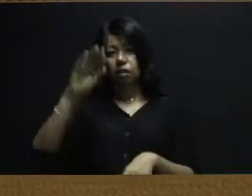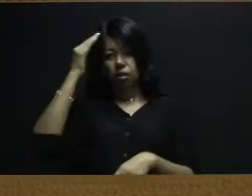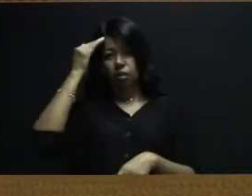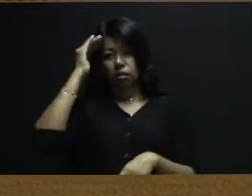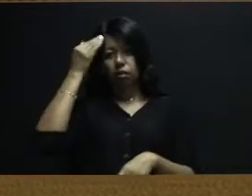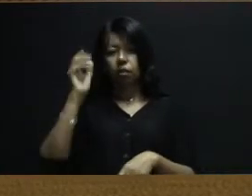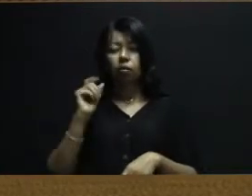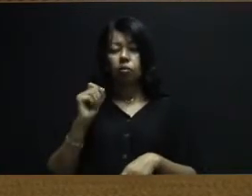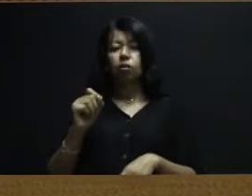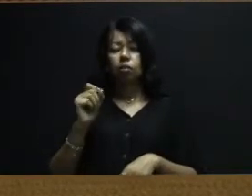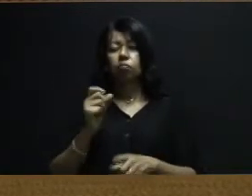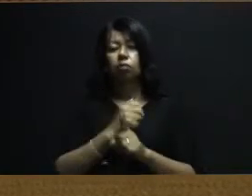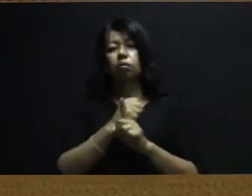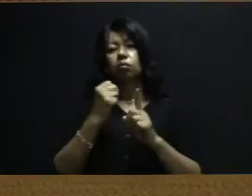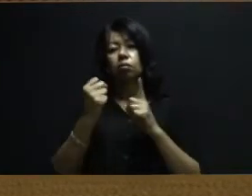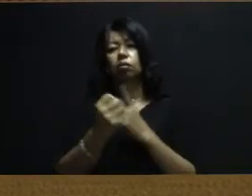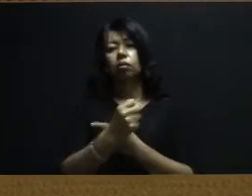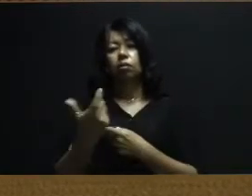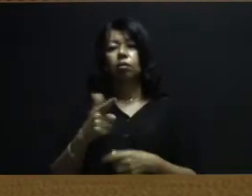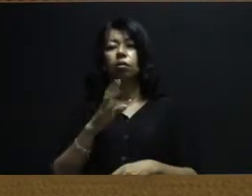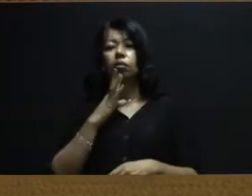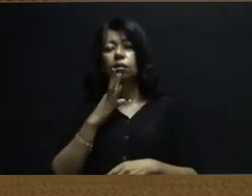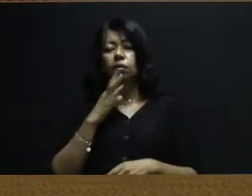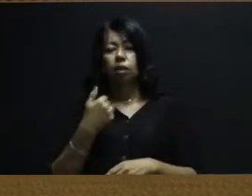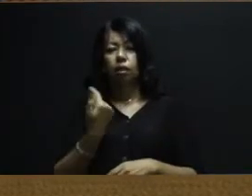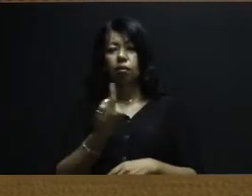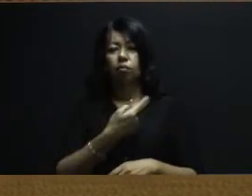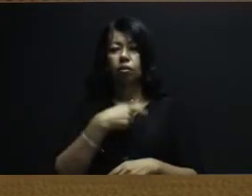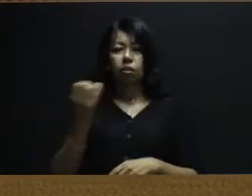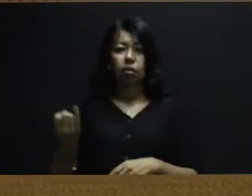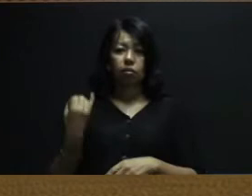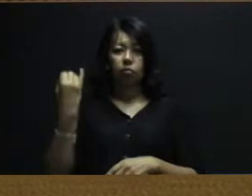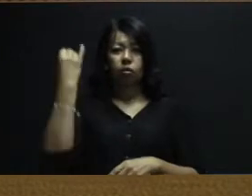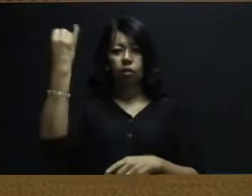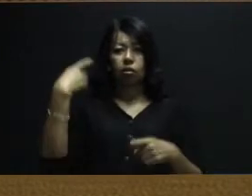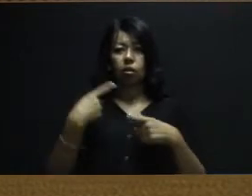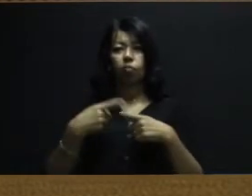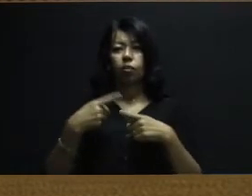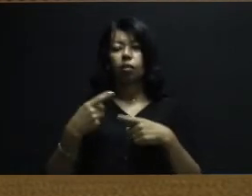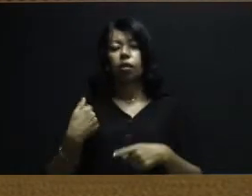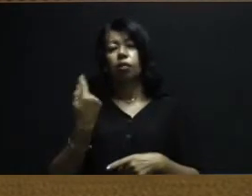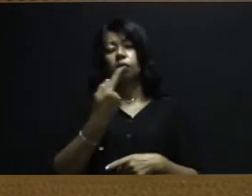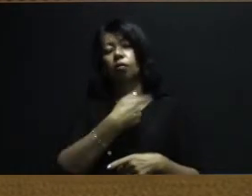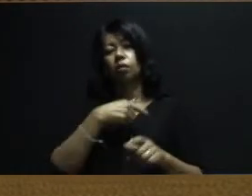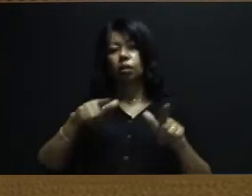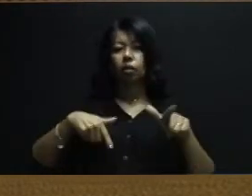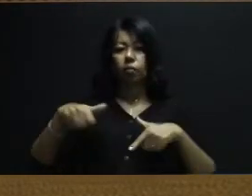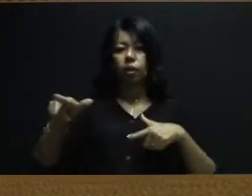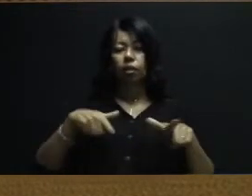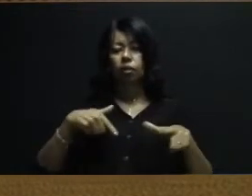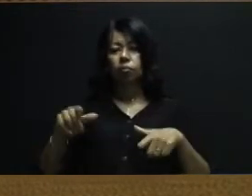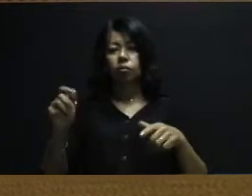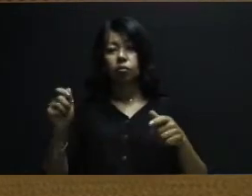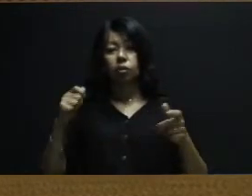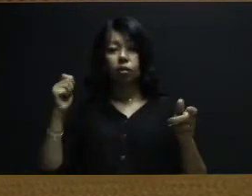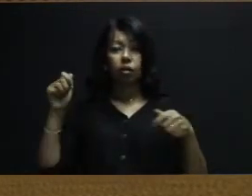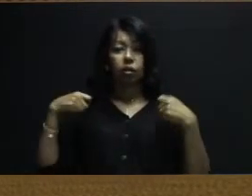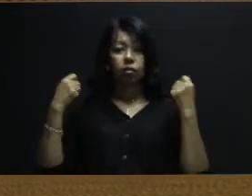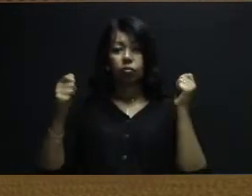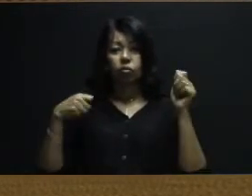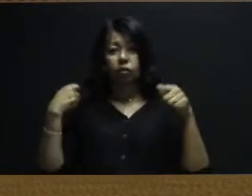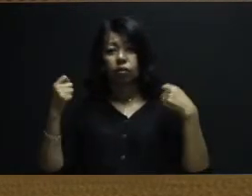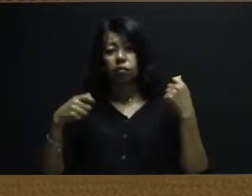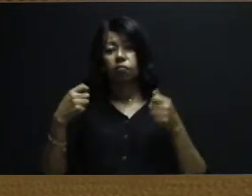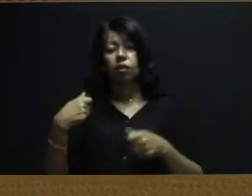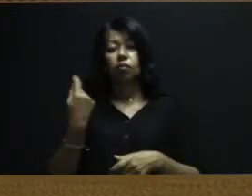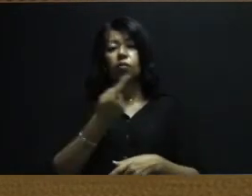disso, a sociedade reconhecerá a nossa importância, porque nós, profissionais de educação física, somos nós